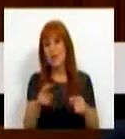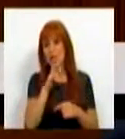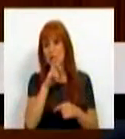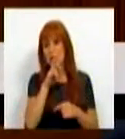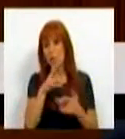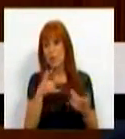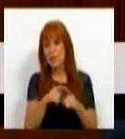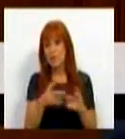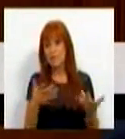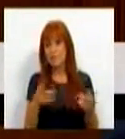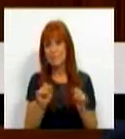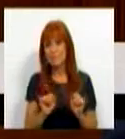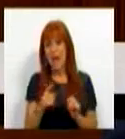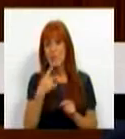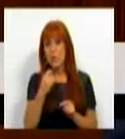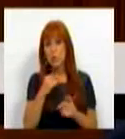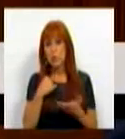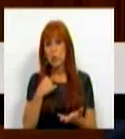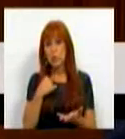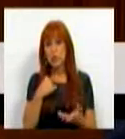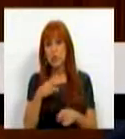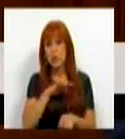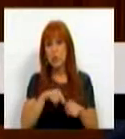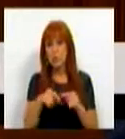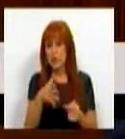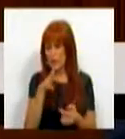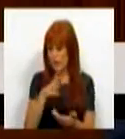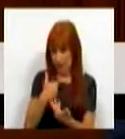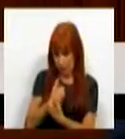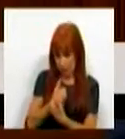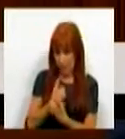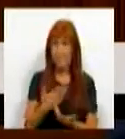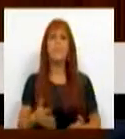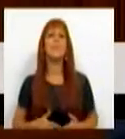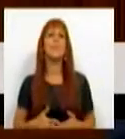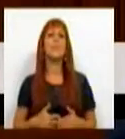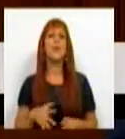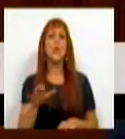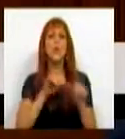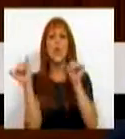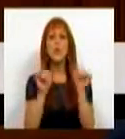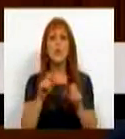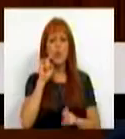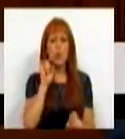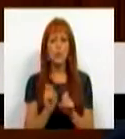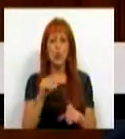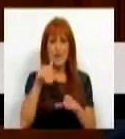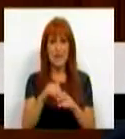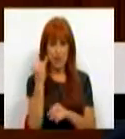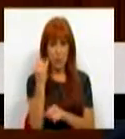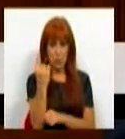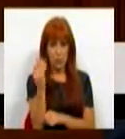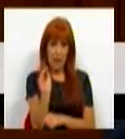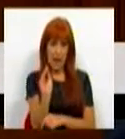responder, portanto, à pergunta que o Sr. Deputado me está a colocar. O sistema de controle interno de uma